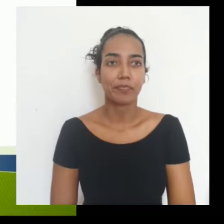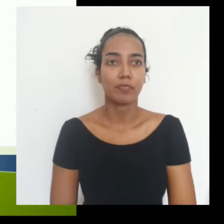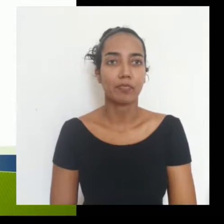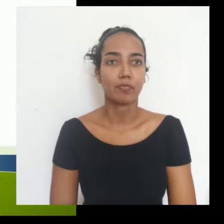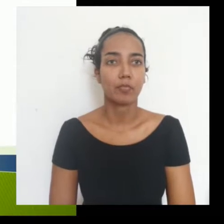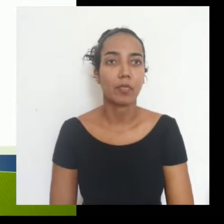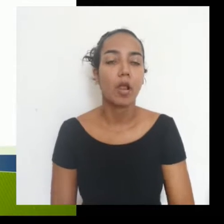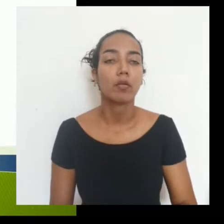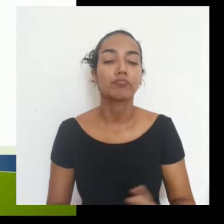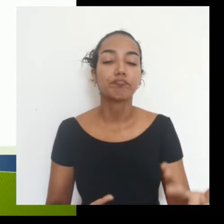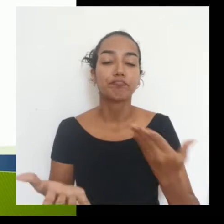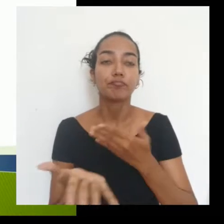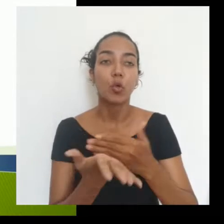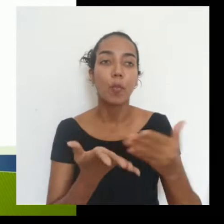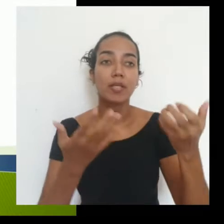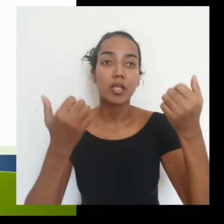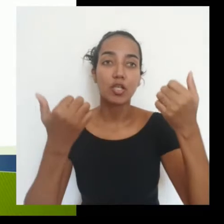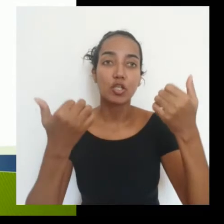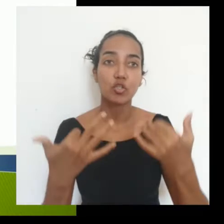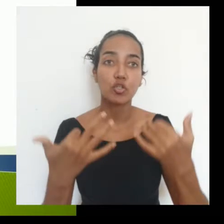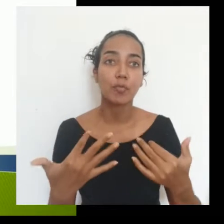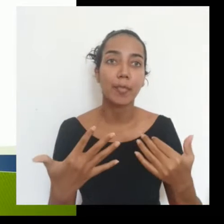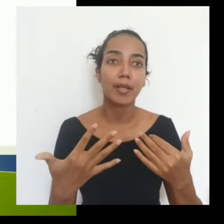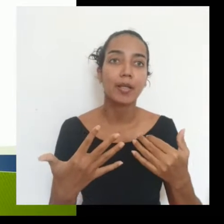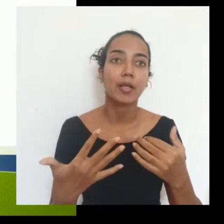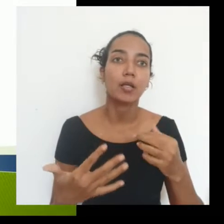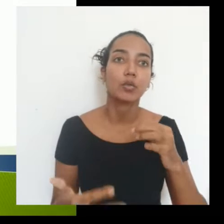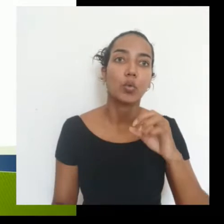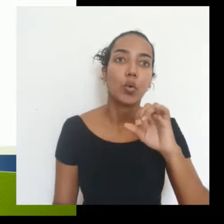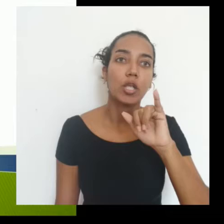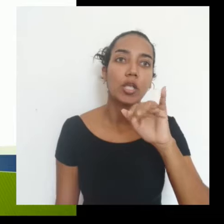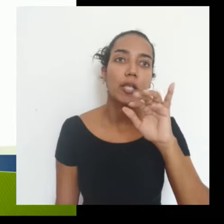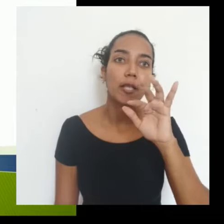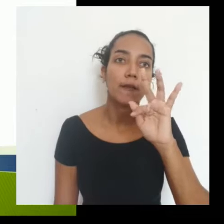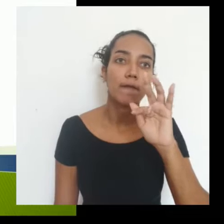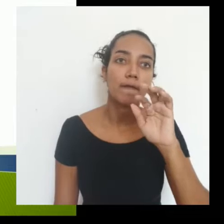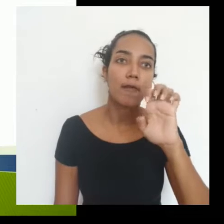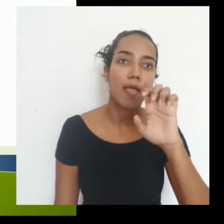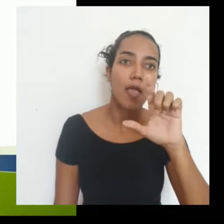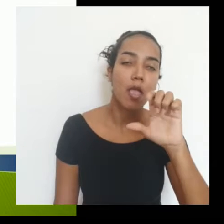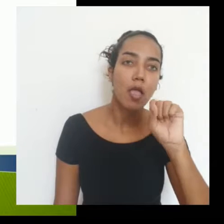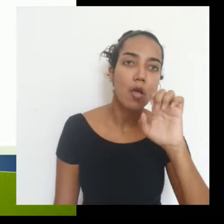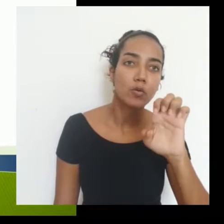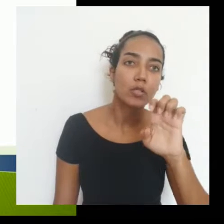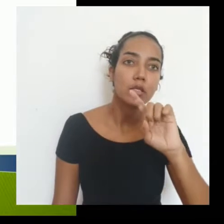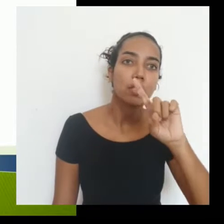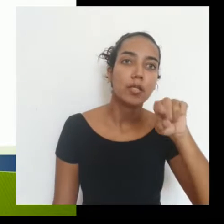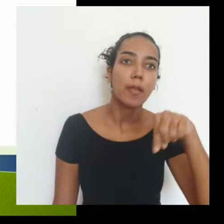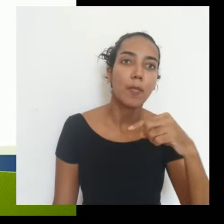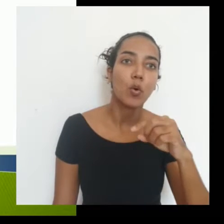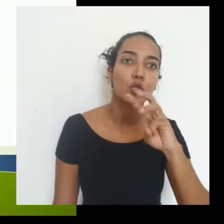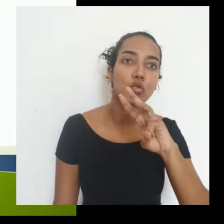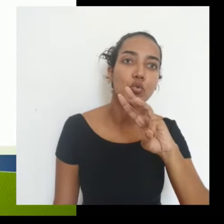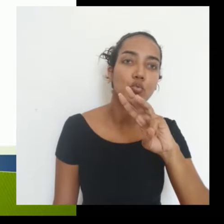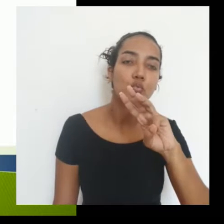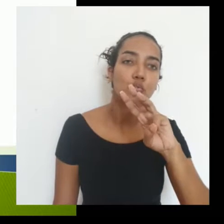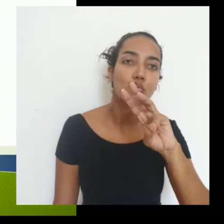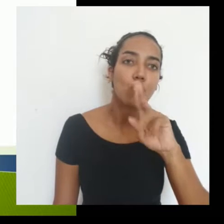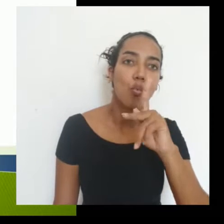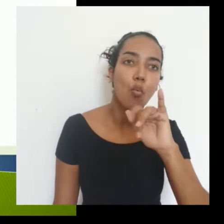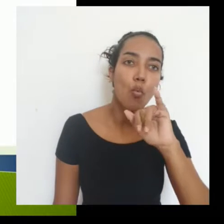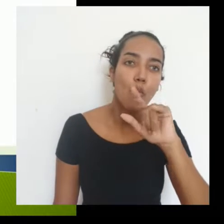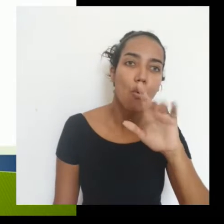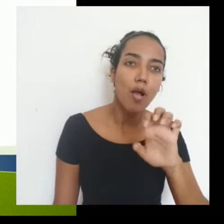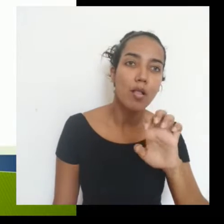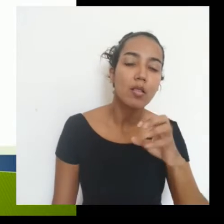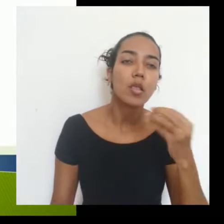Eu vou começar falando rapidamente sobre if, else e depois while, a diferença entre while e for, como você pode usar o switch